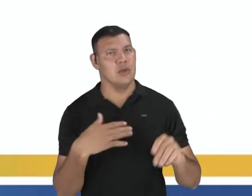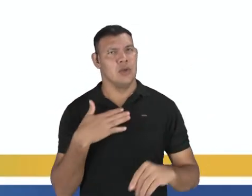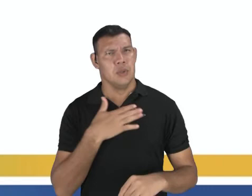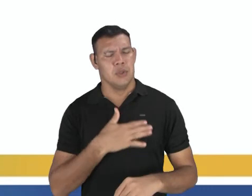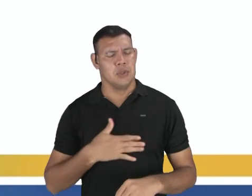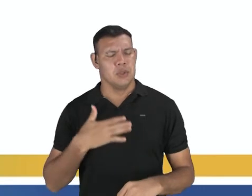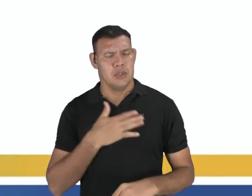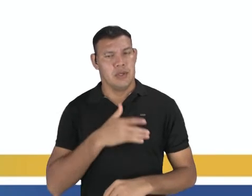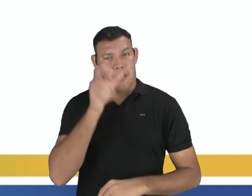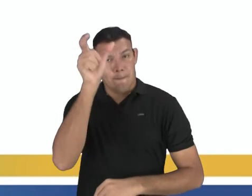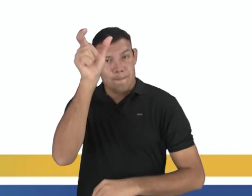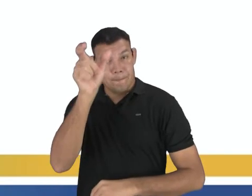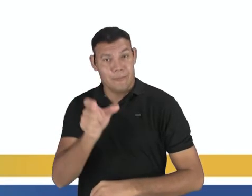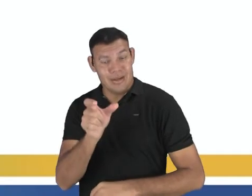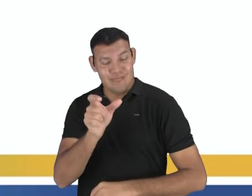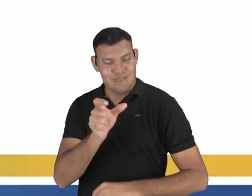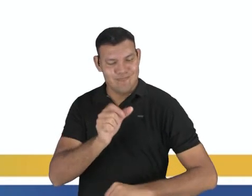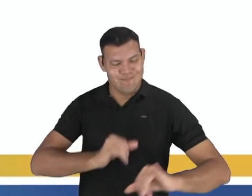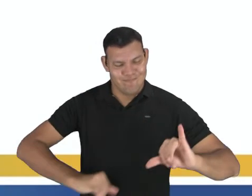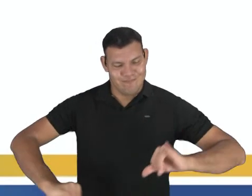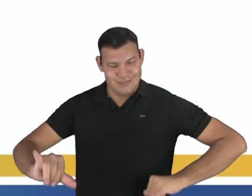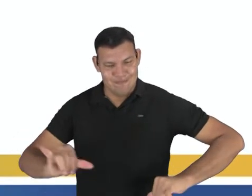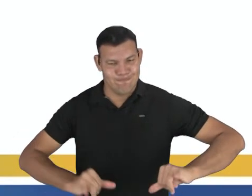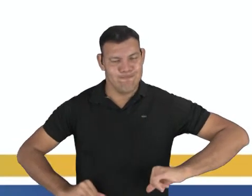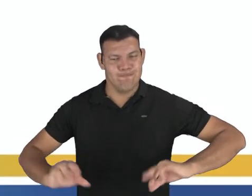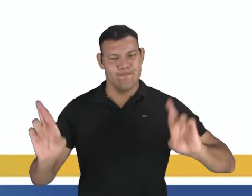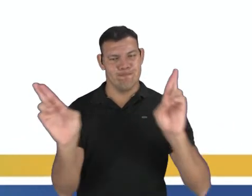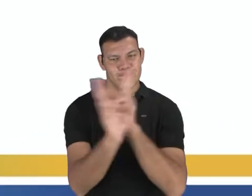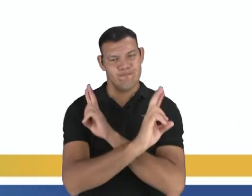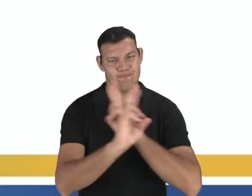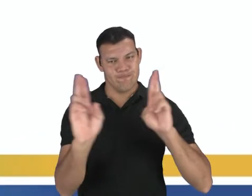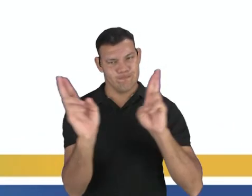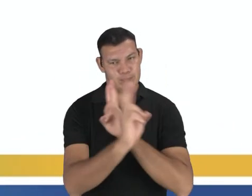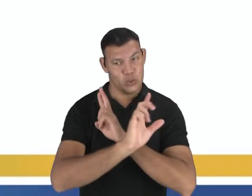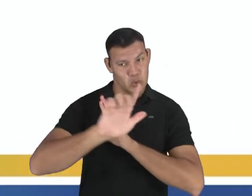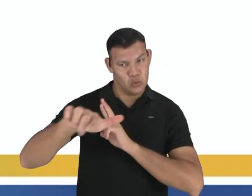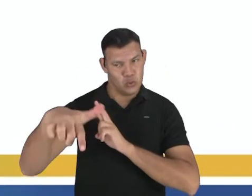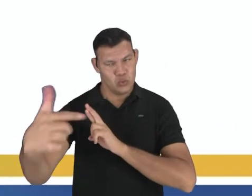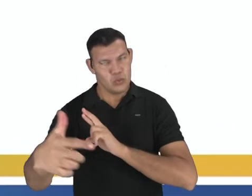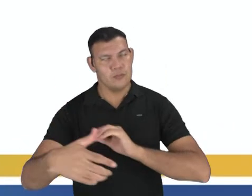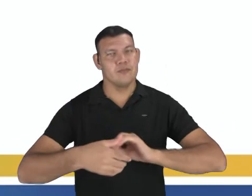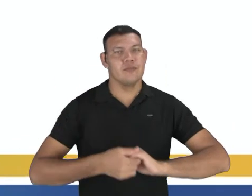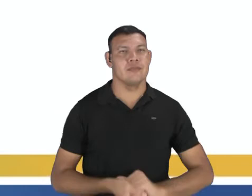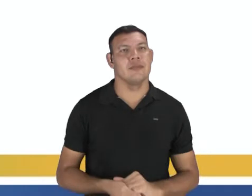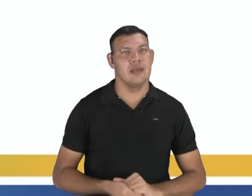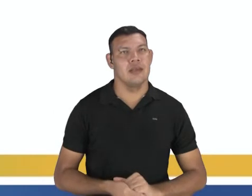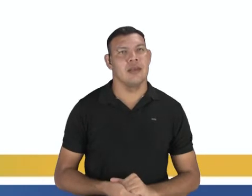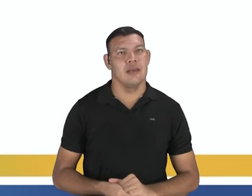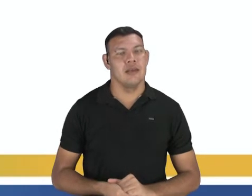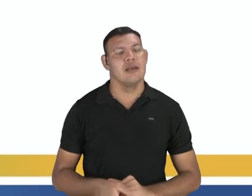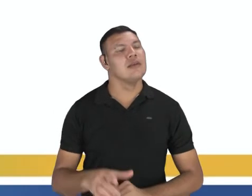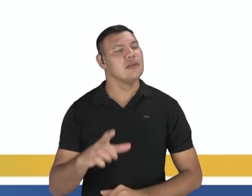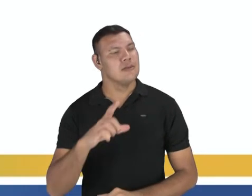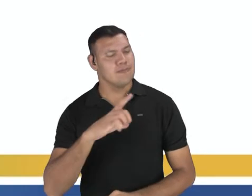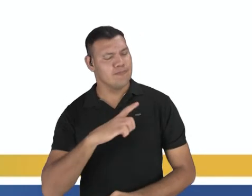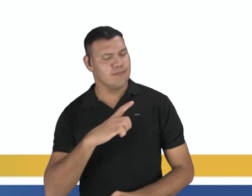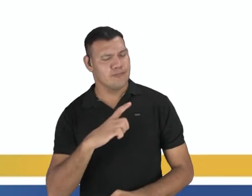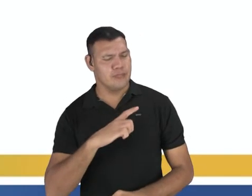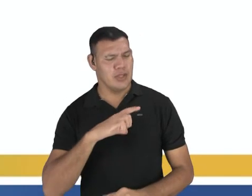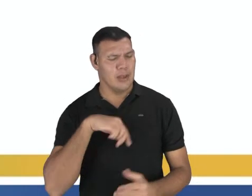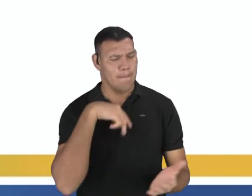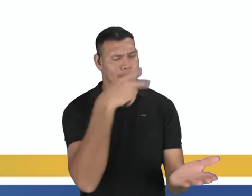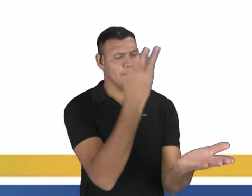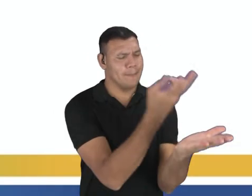personagem em relação ao sofrimento alheio. Olha tudo que ele coloca, né? Garcia tinha se chegado